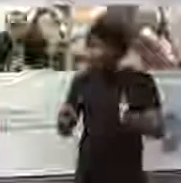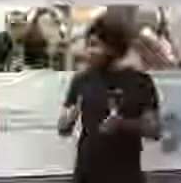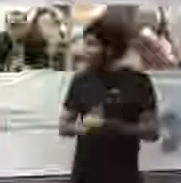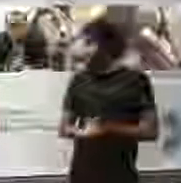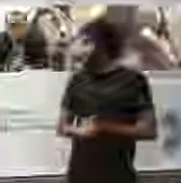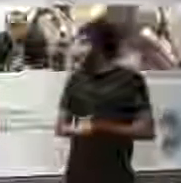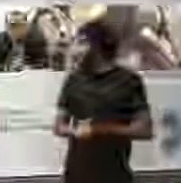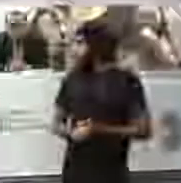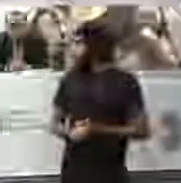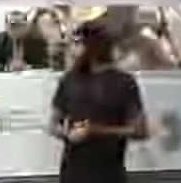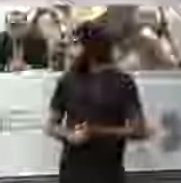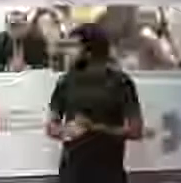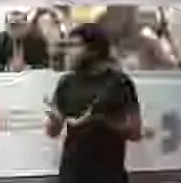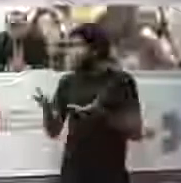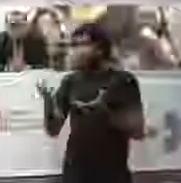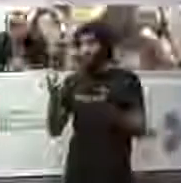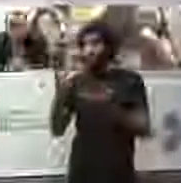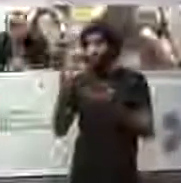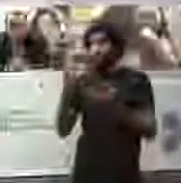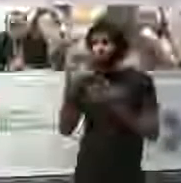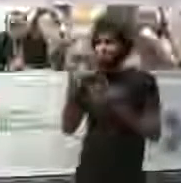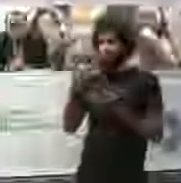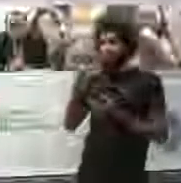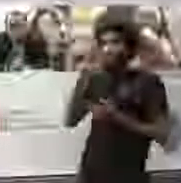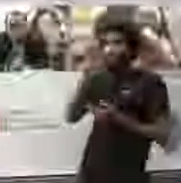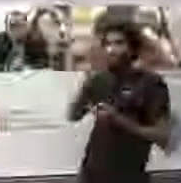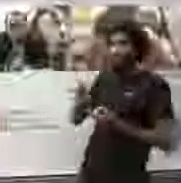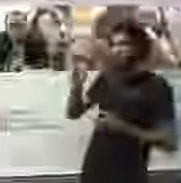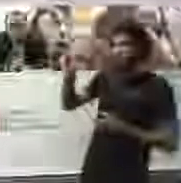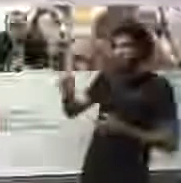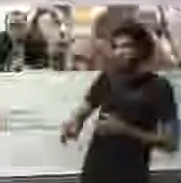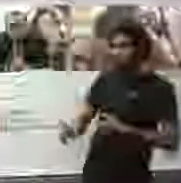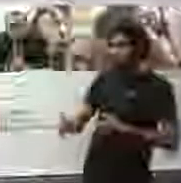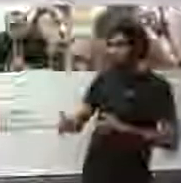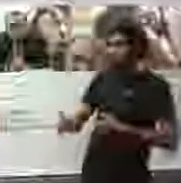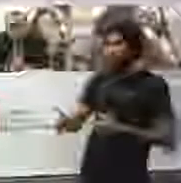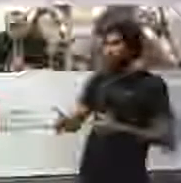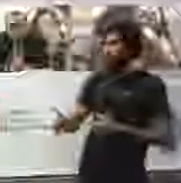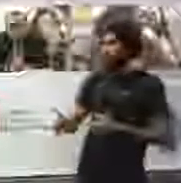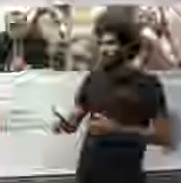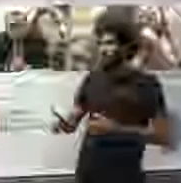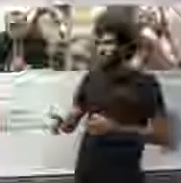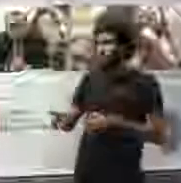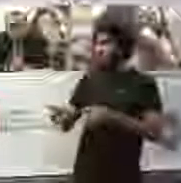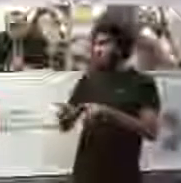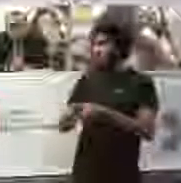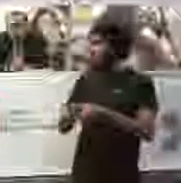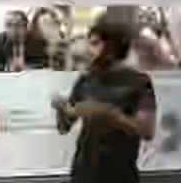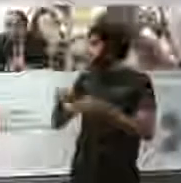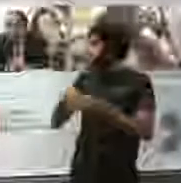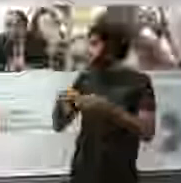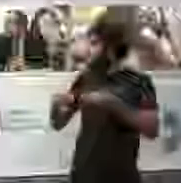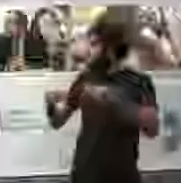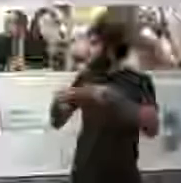termos aqui a visão dos gestores sobre a judicialização da saúde não sei